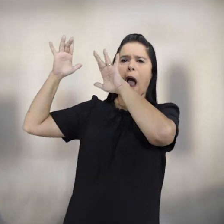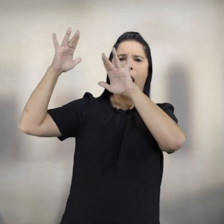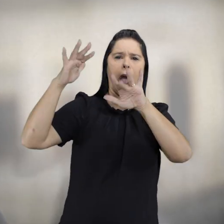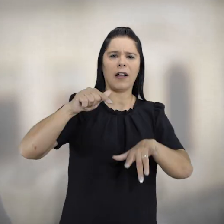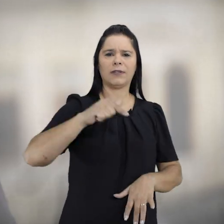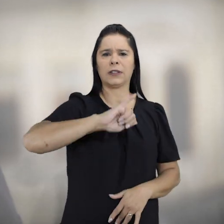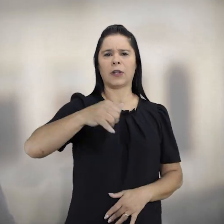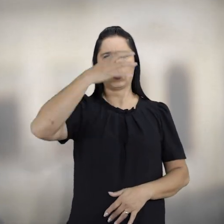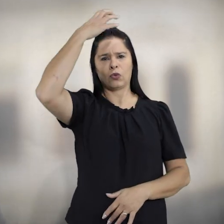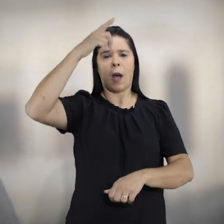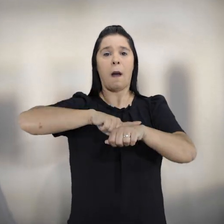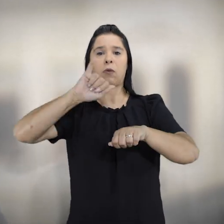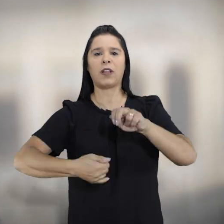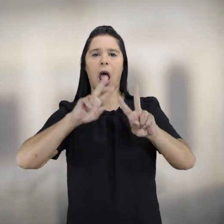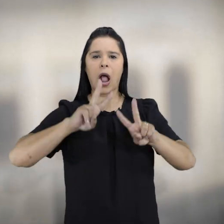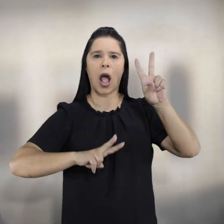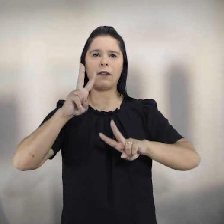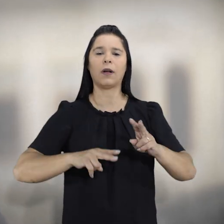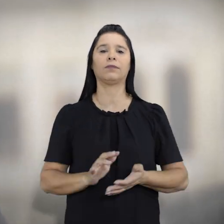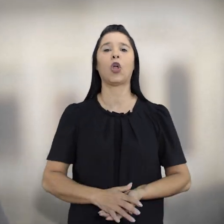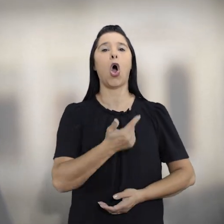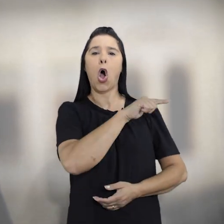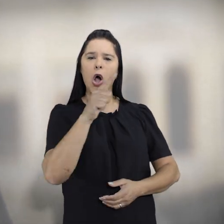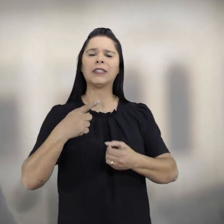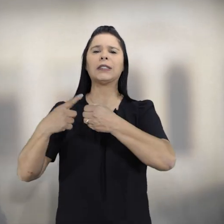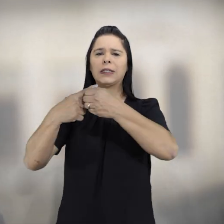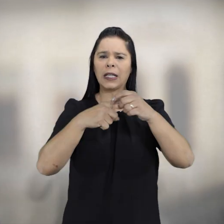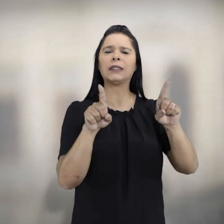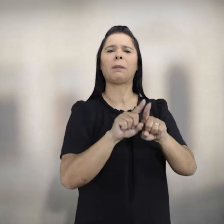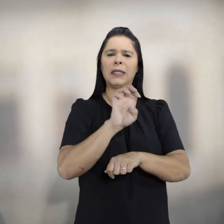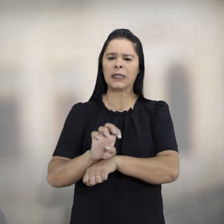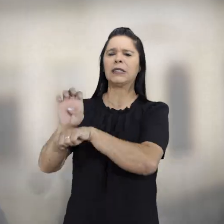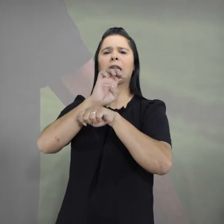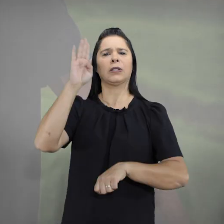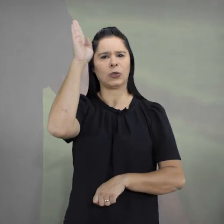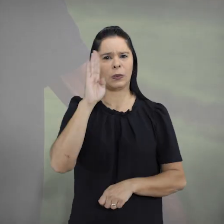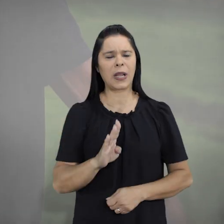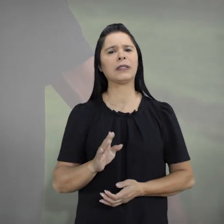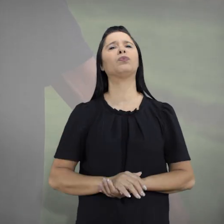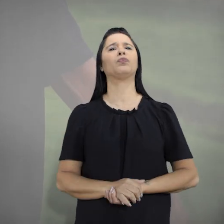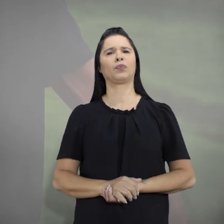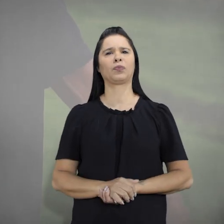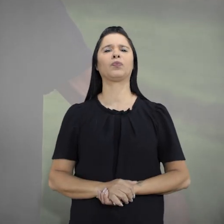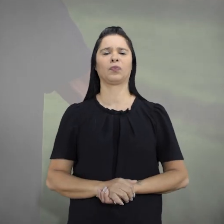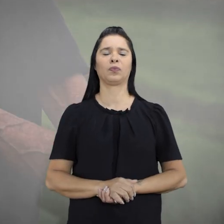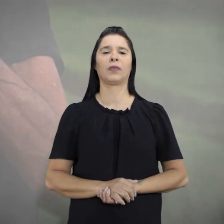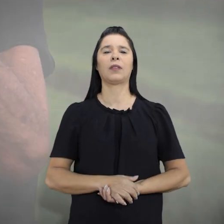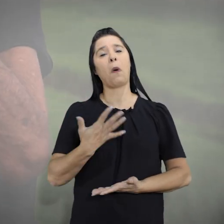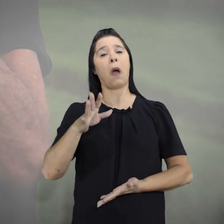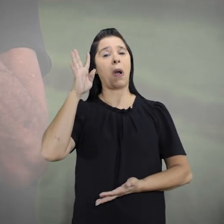para São João del Rei, afora as outras cidades e os outros estados do Brasil. Então,